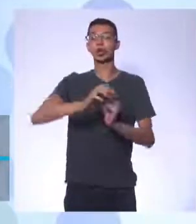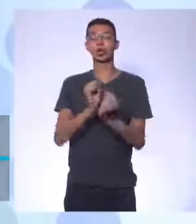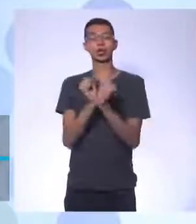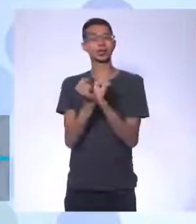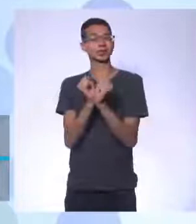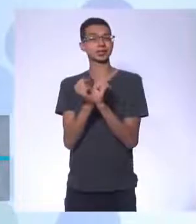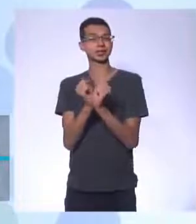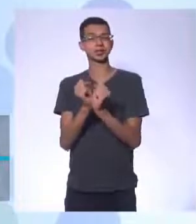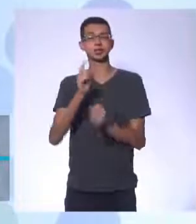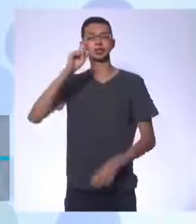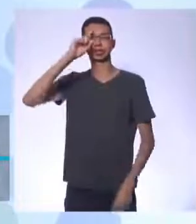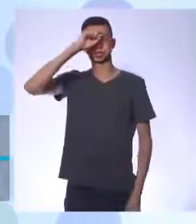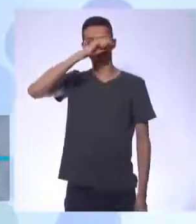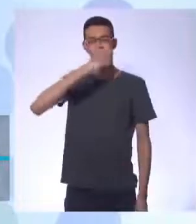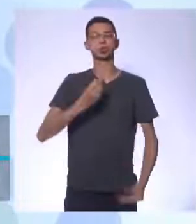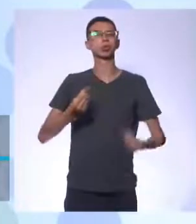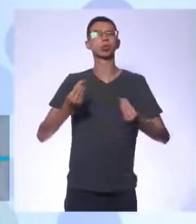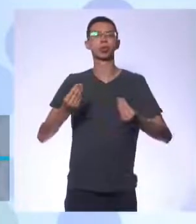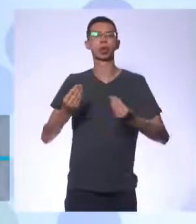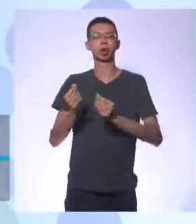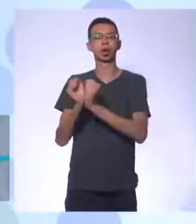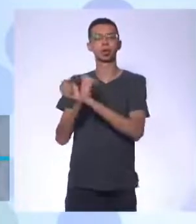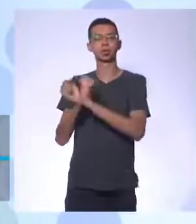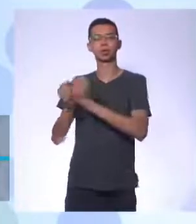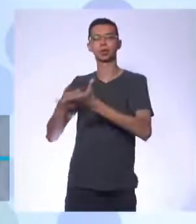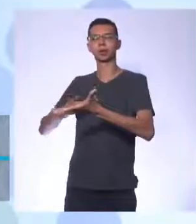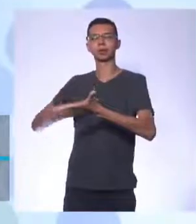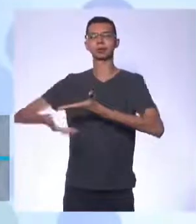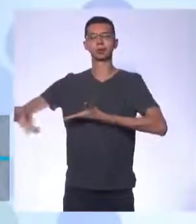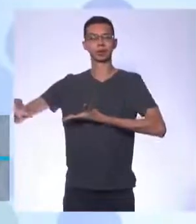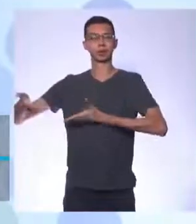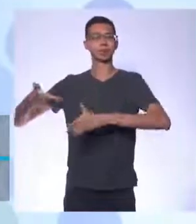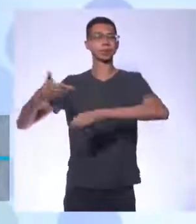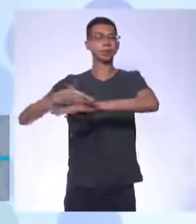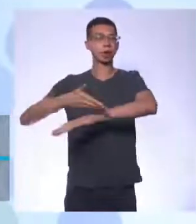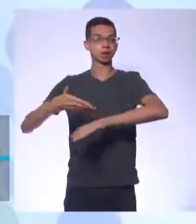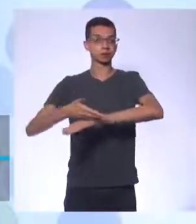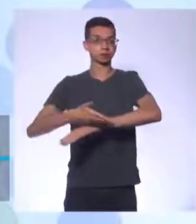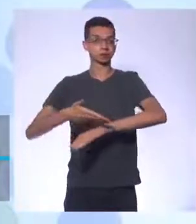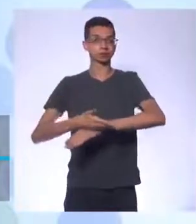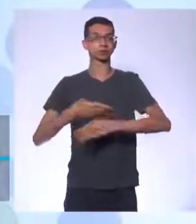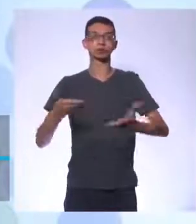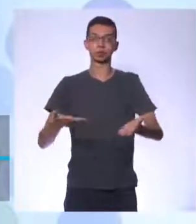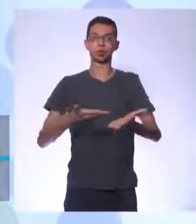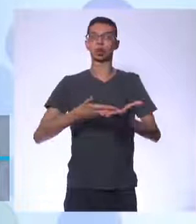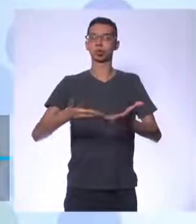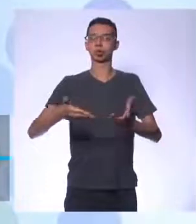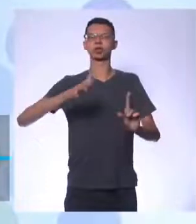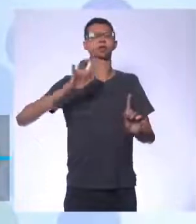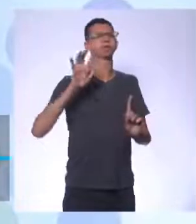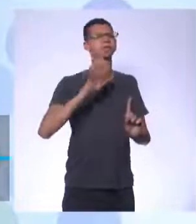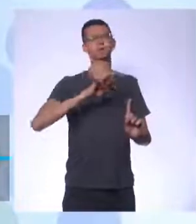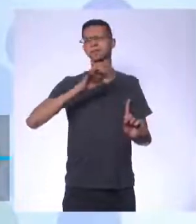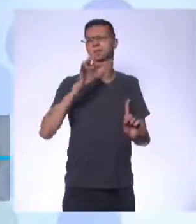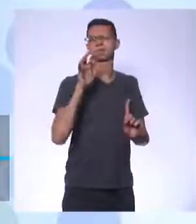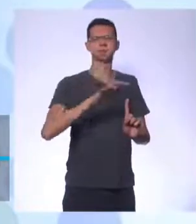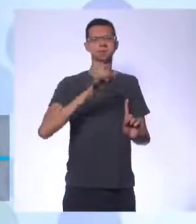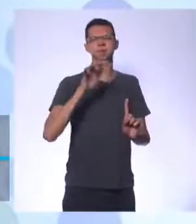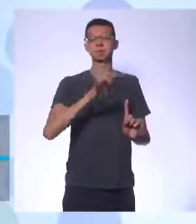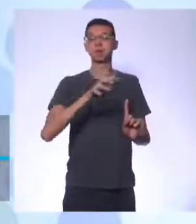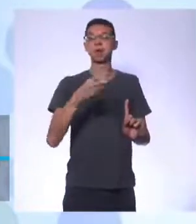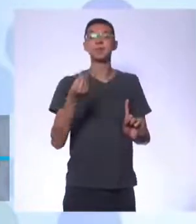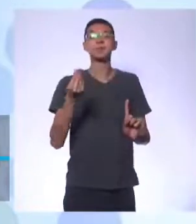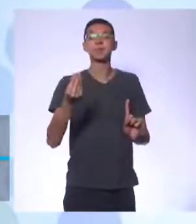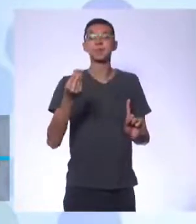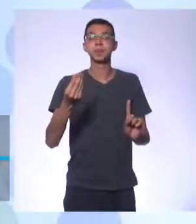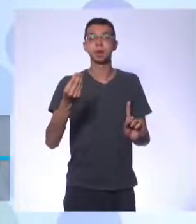você fazer essa retribuição aos escravizados que participaram. E aí começa-se toda a pressão, né, para que